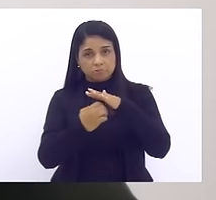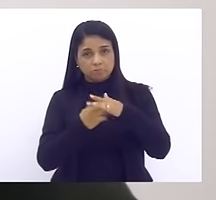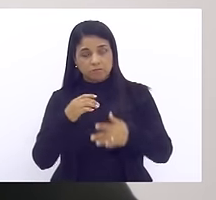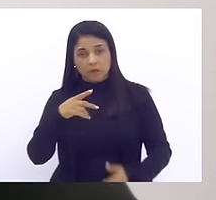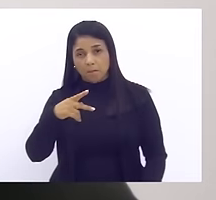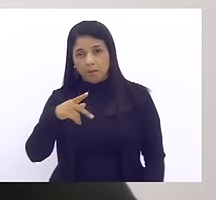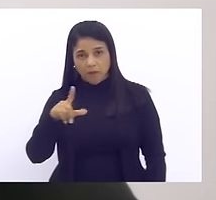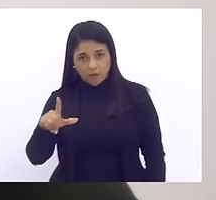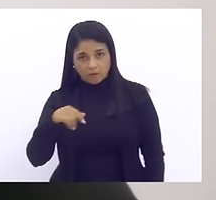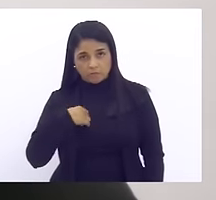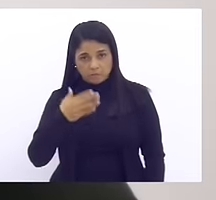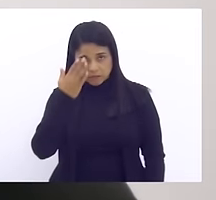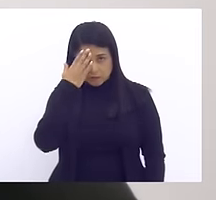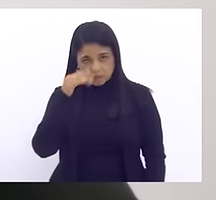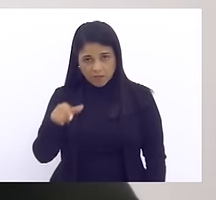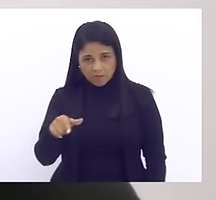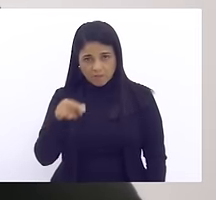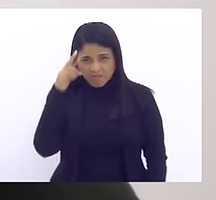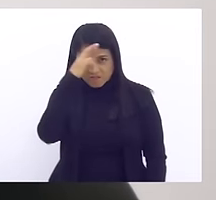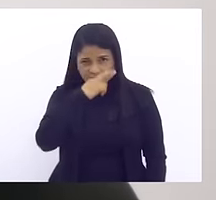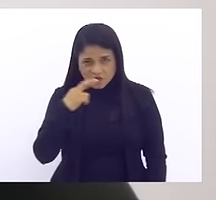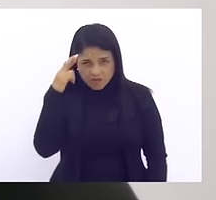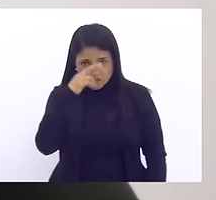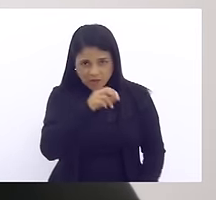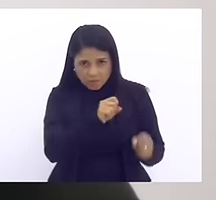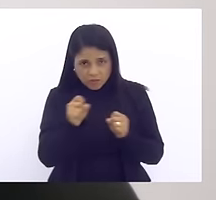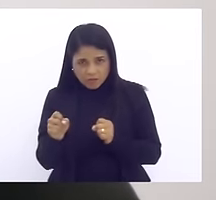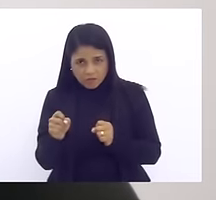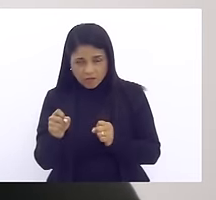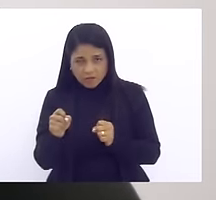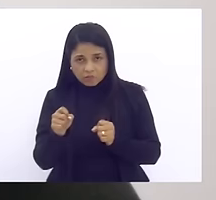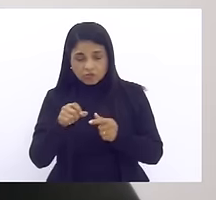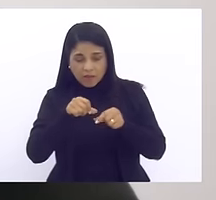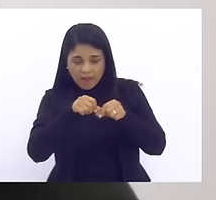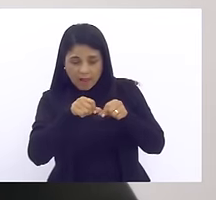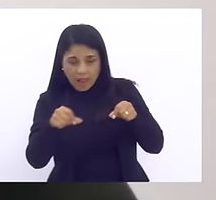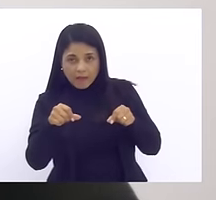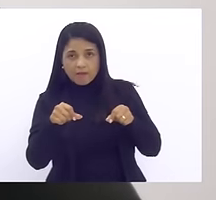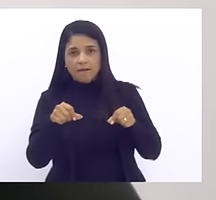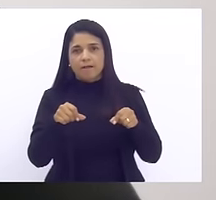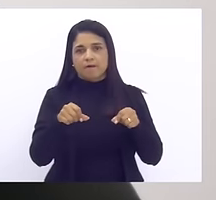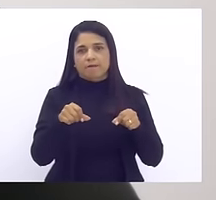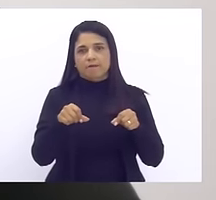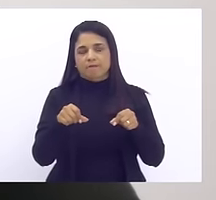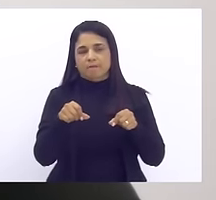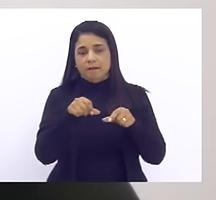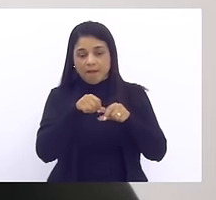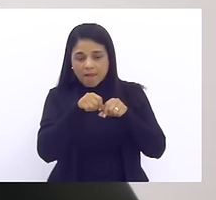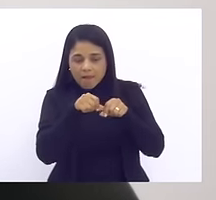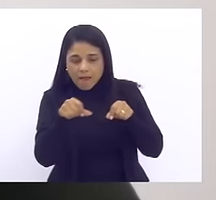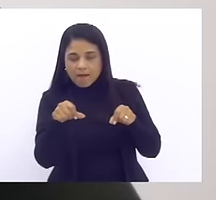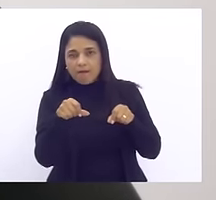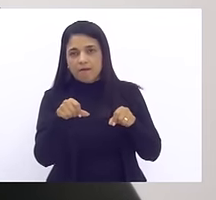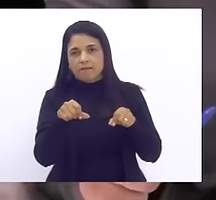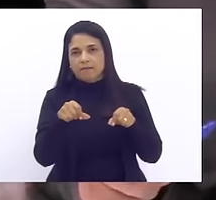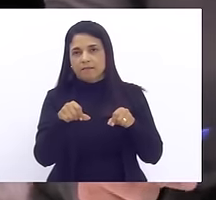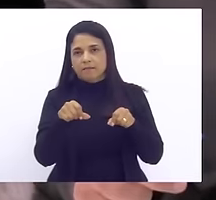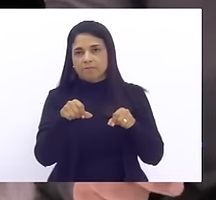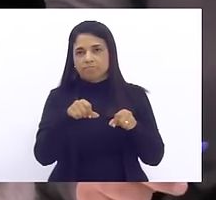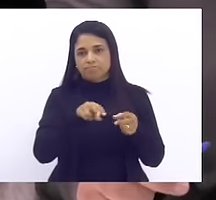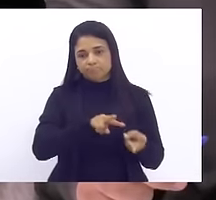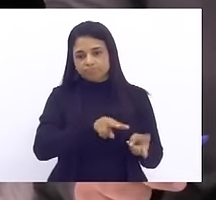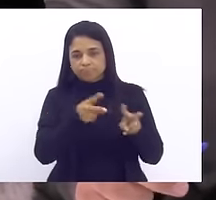disso fiscalizar não poderia lacrar poder de polícia poderia ter a chave poder de polícia